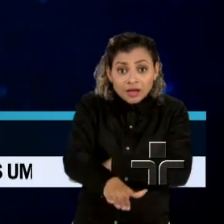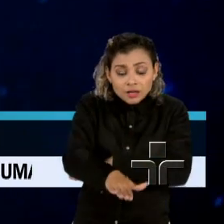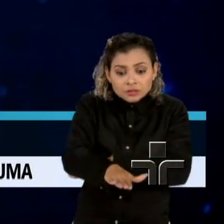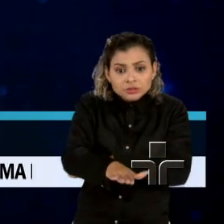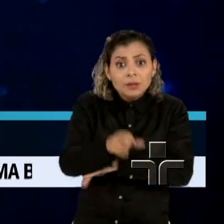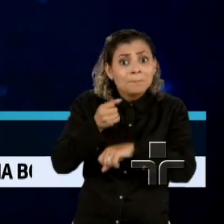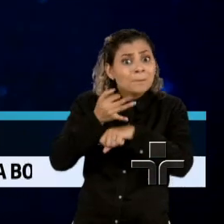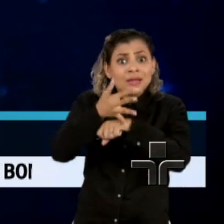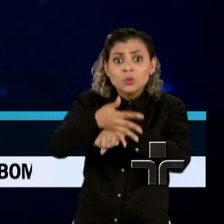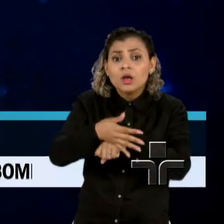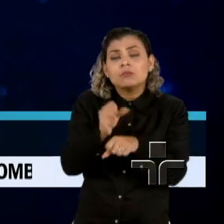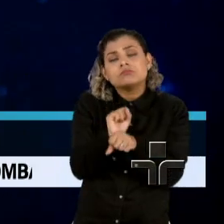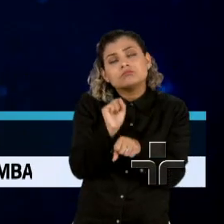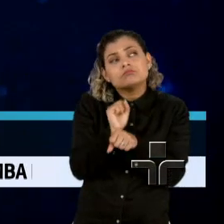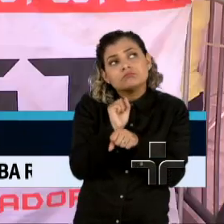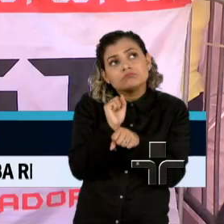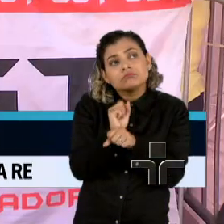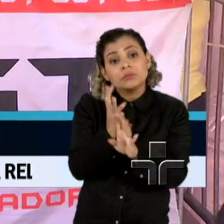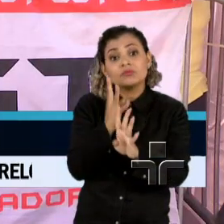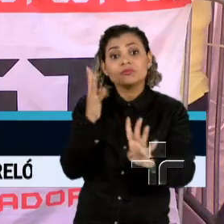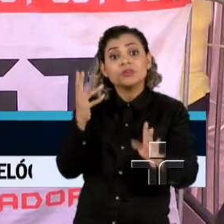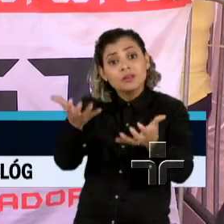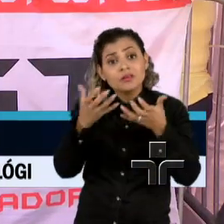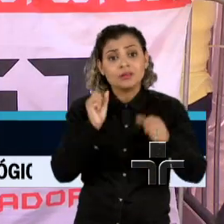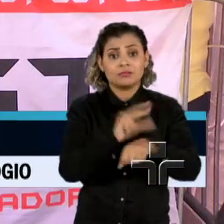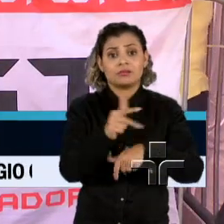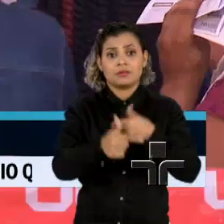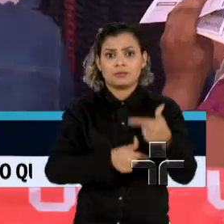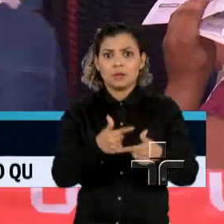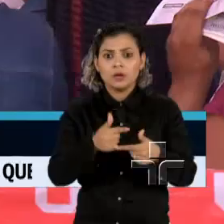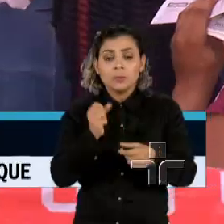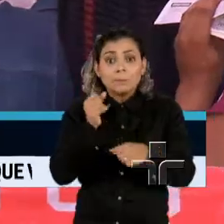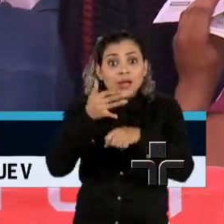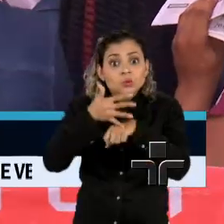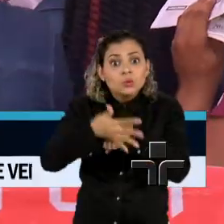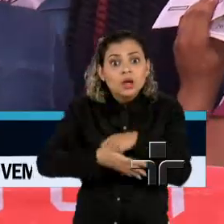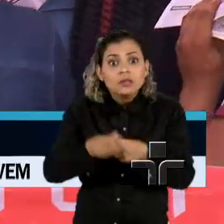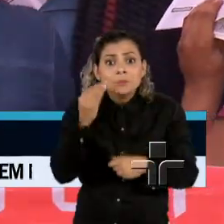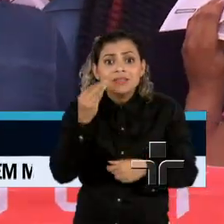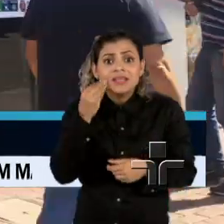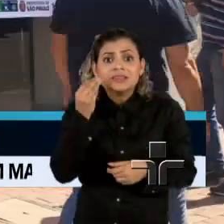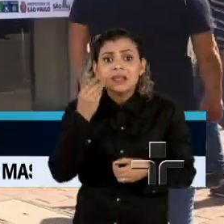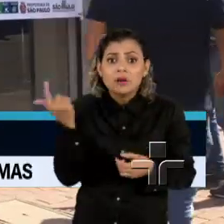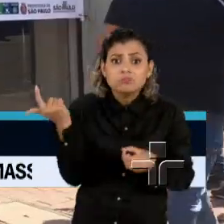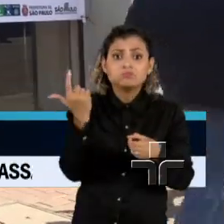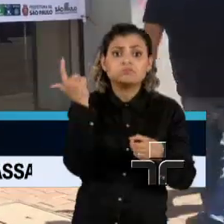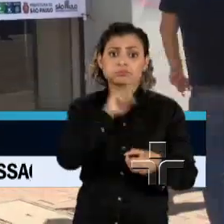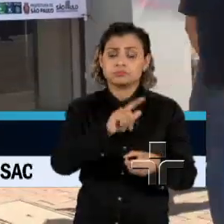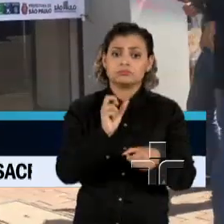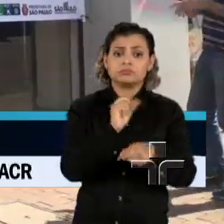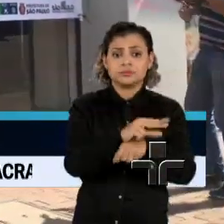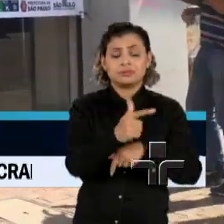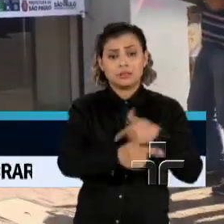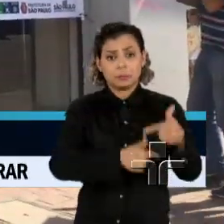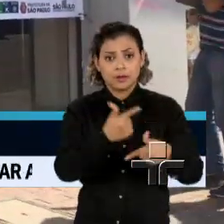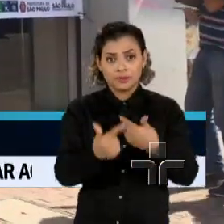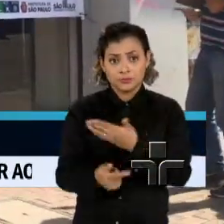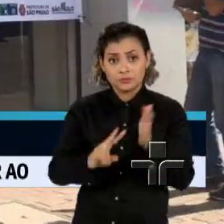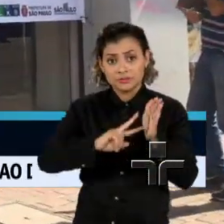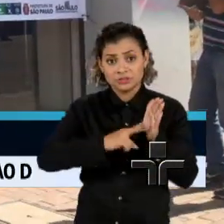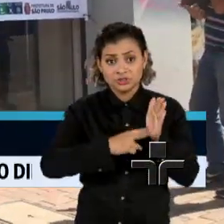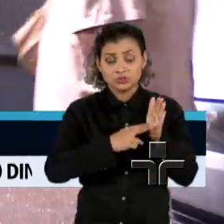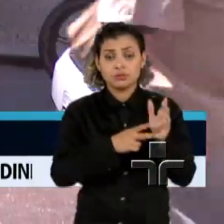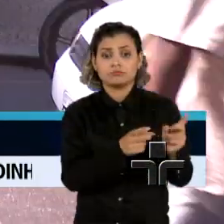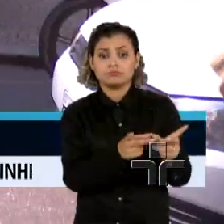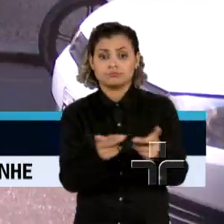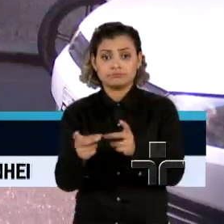para conseguir uma vaga de emprego. Madrugar na fila para tentar sair do desemprego. O mutirão organizado pelo Sindicato dos